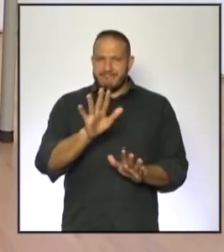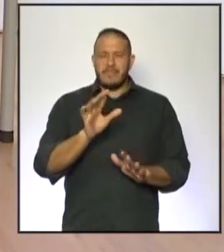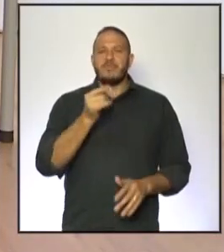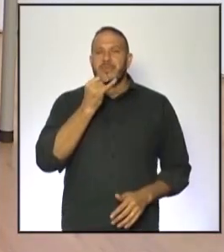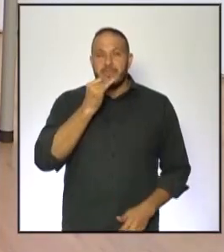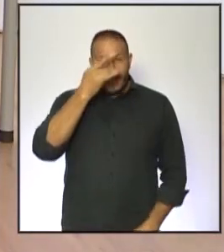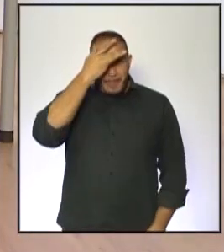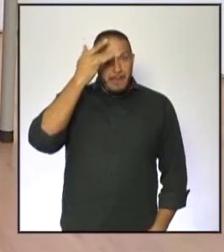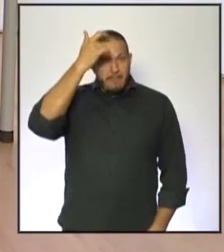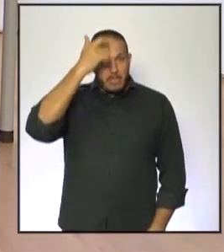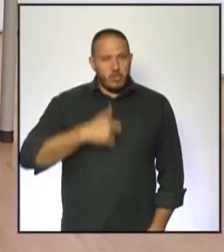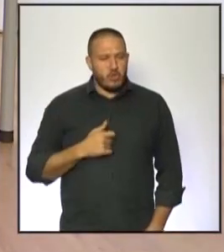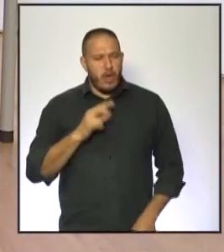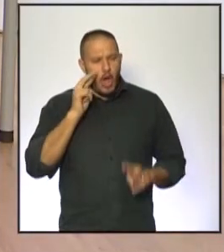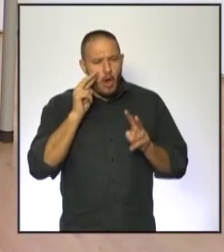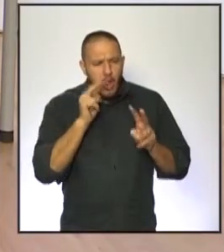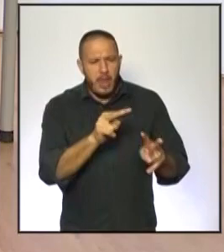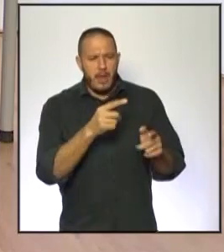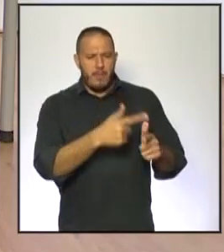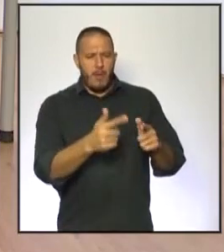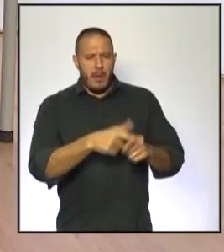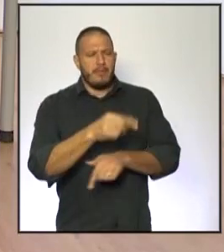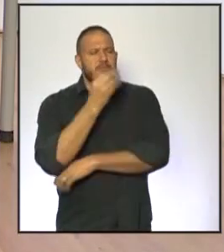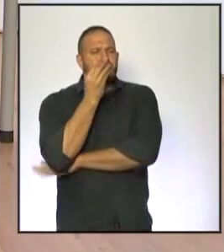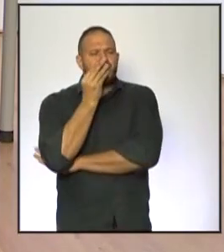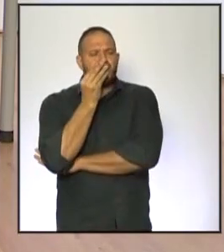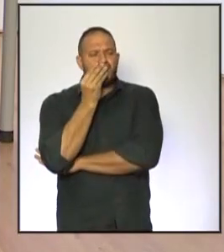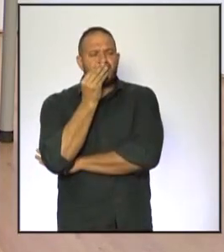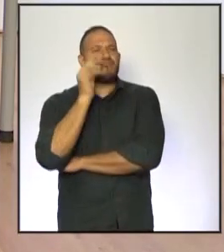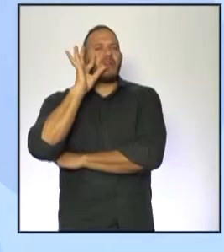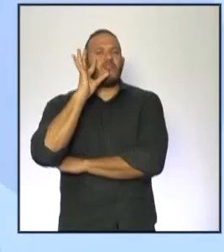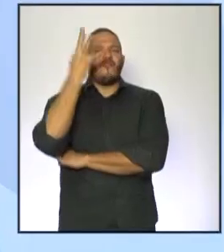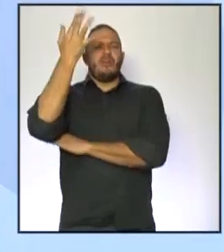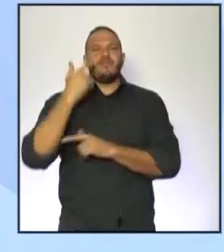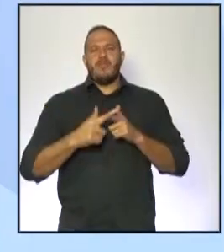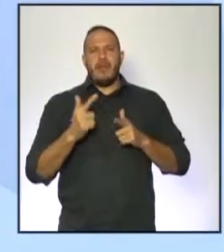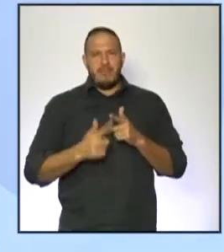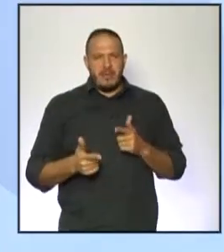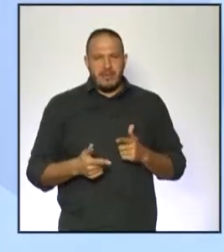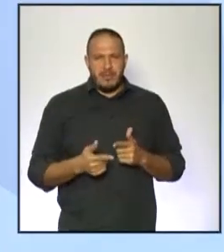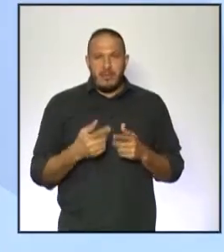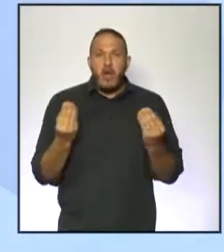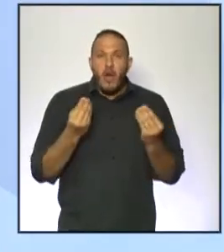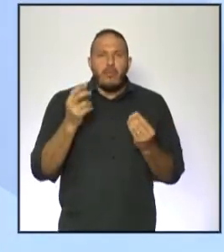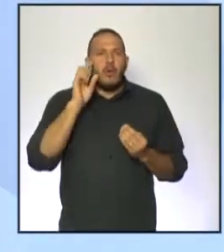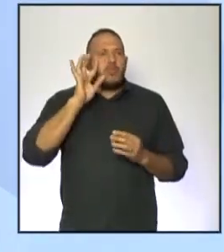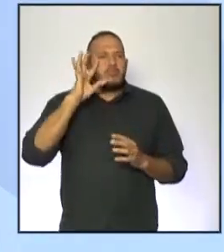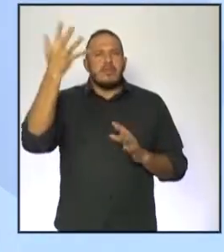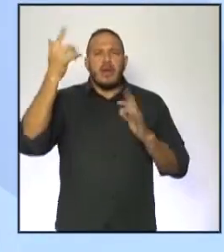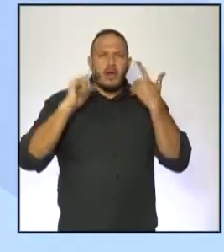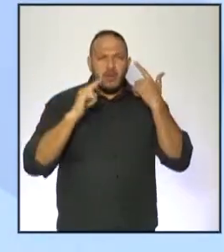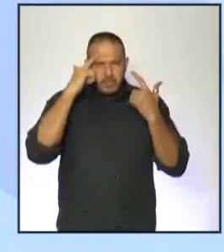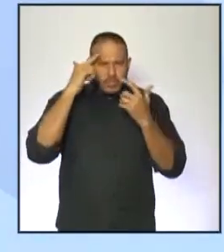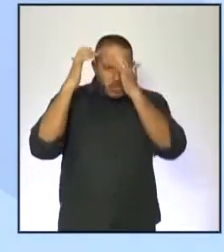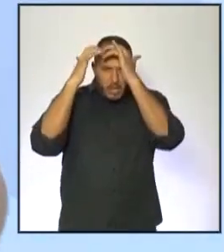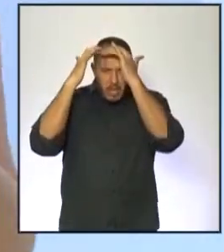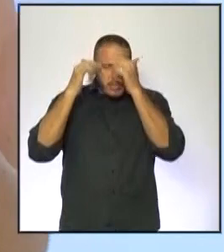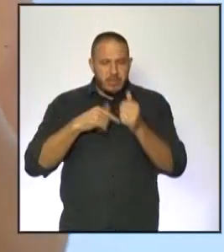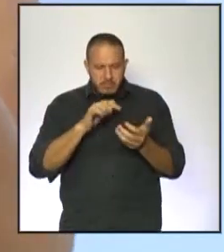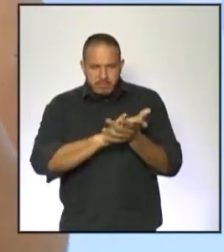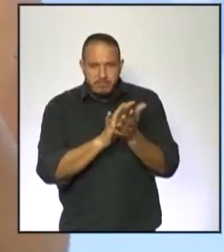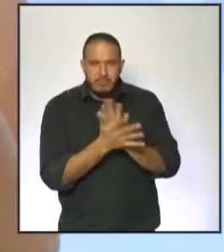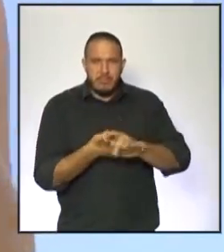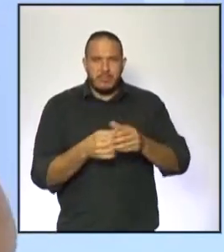e de solucionar, de trazer uma solução. E, para isso, ele vai usar as mãos para construir em cima